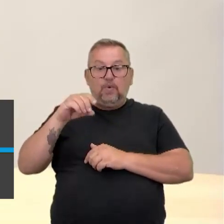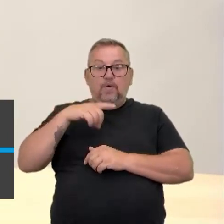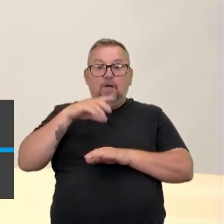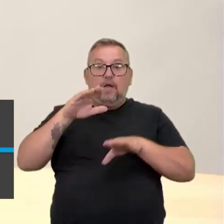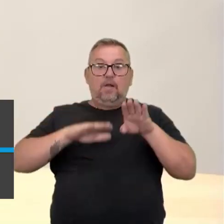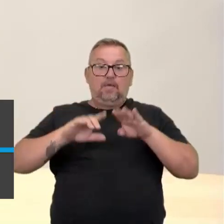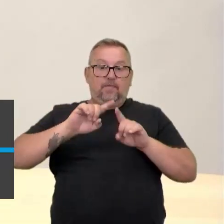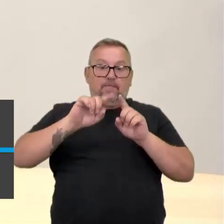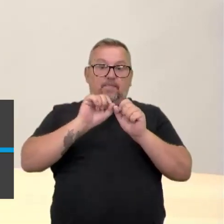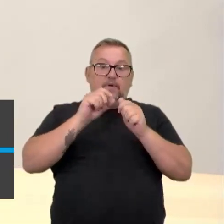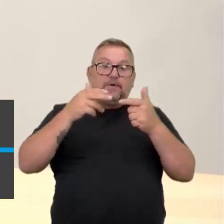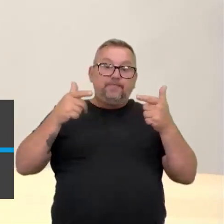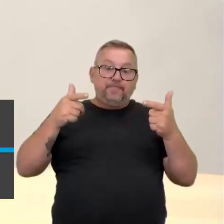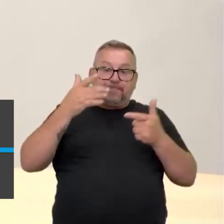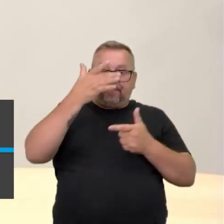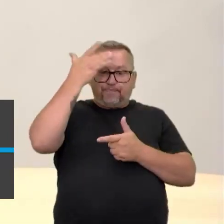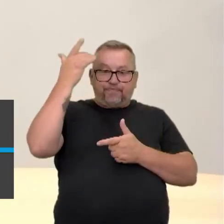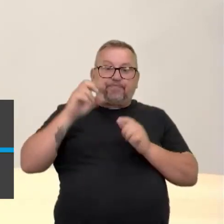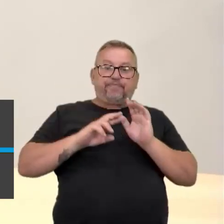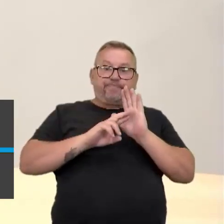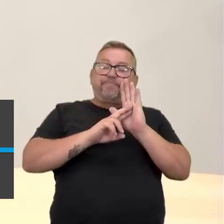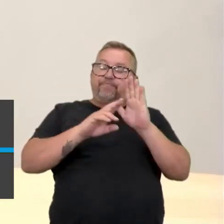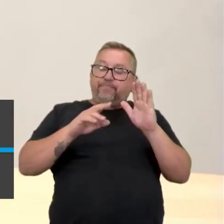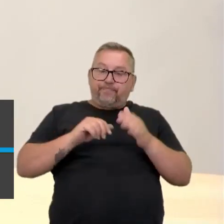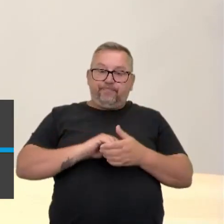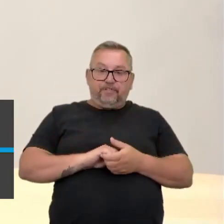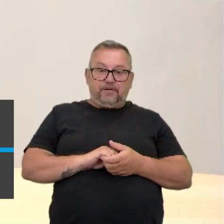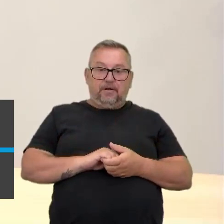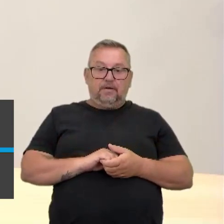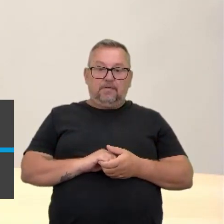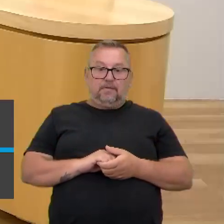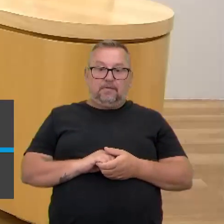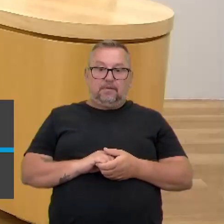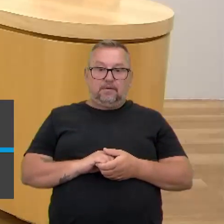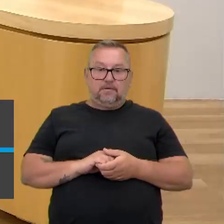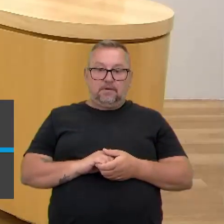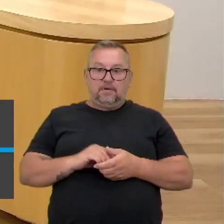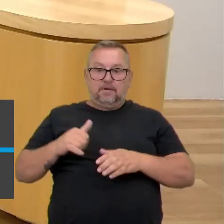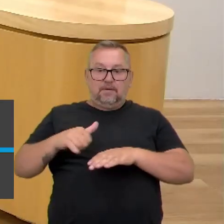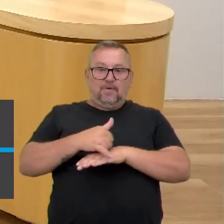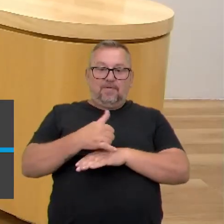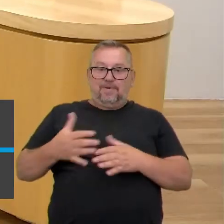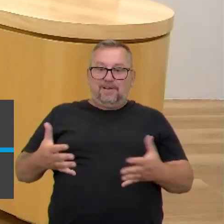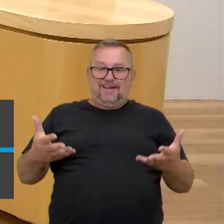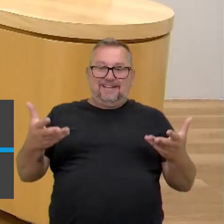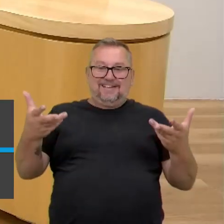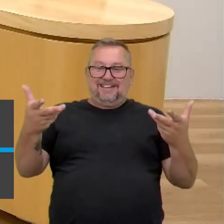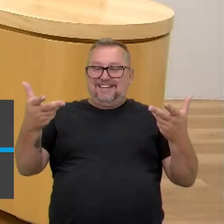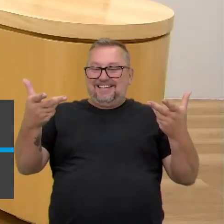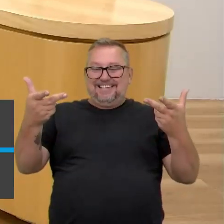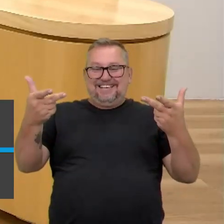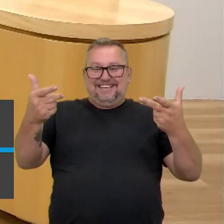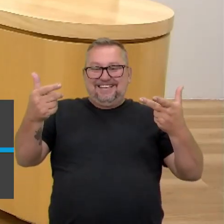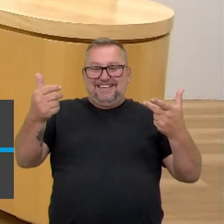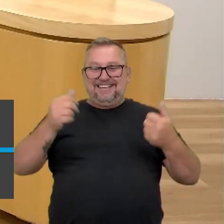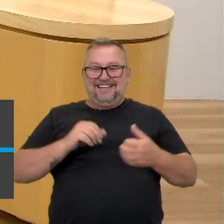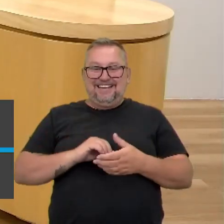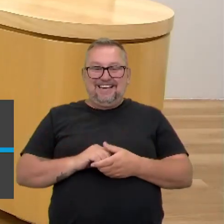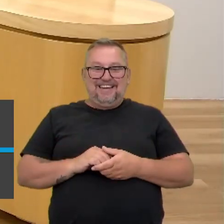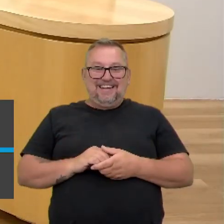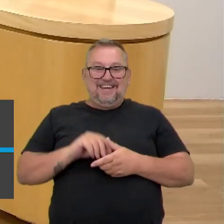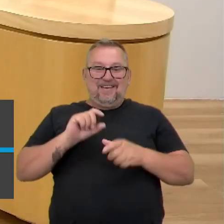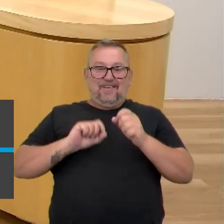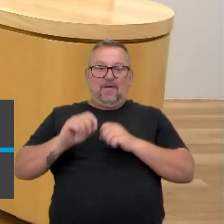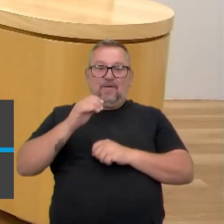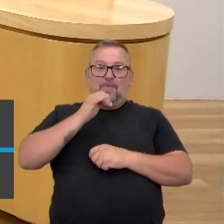vezes, ele reage a um pessoal que apresenta casas. Casimiro é aquele gordinho, tá? Maravilhoso. Sou muito fã de Casimiro. Só que o